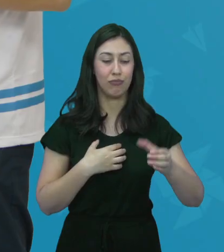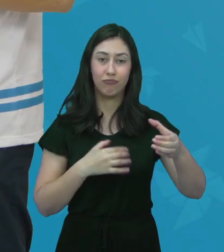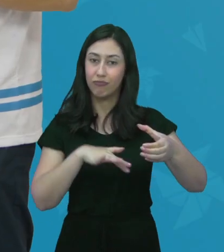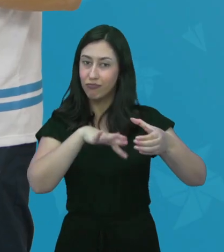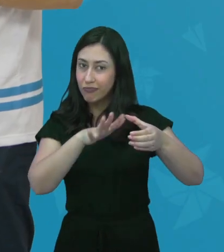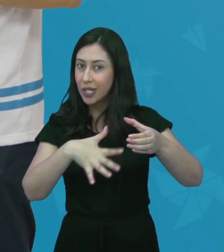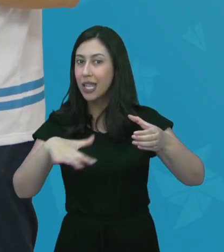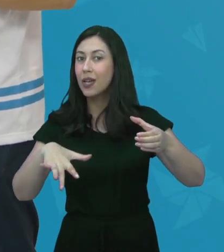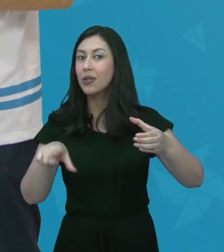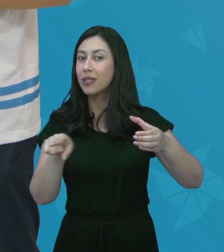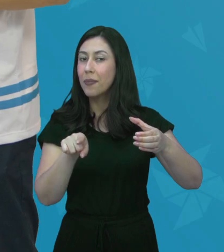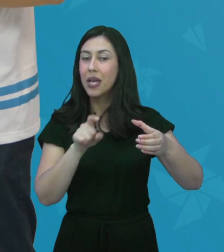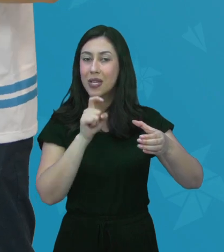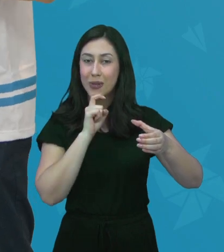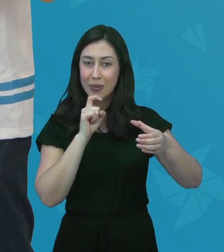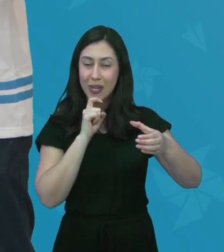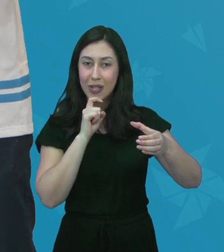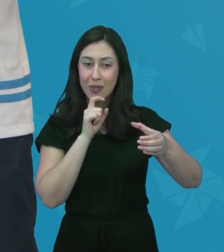gelo.